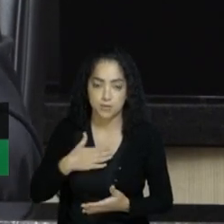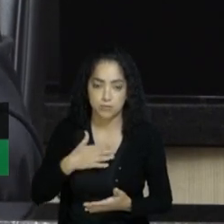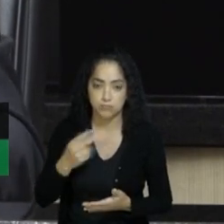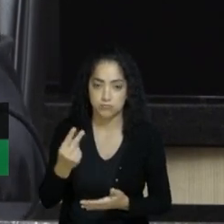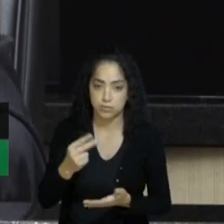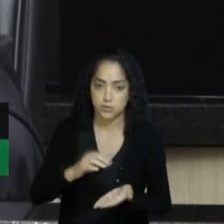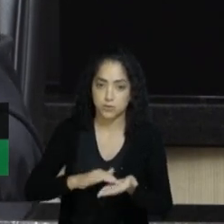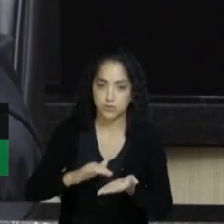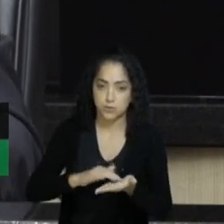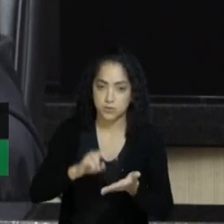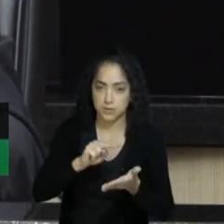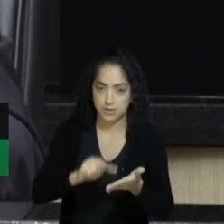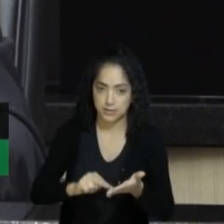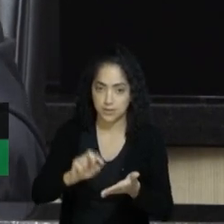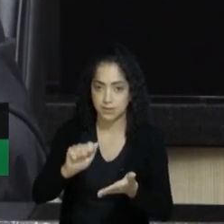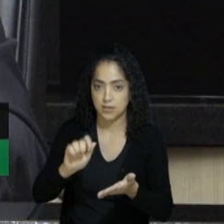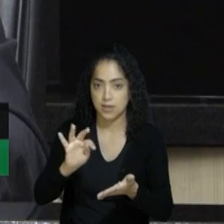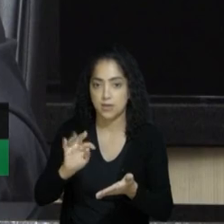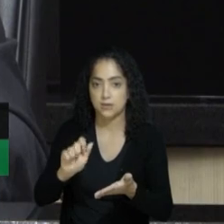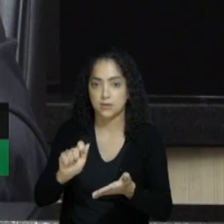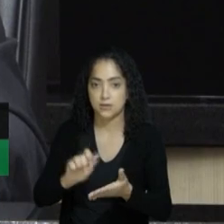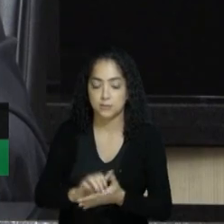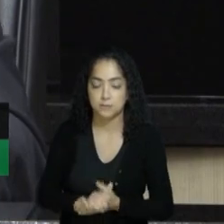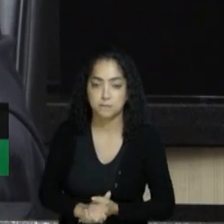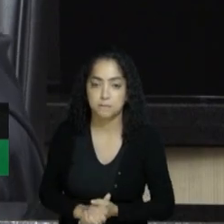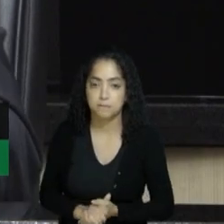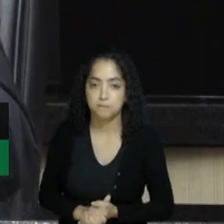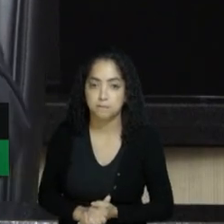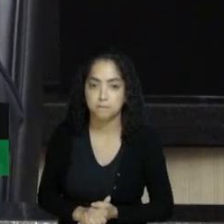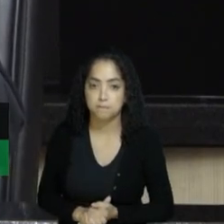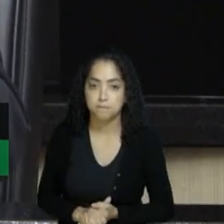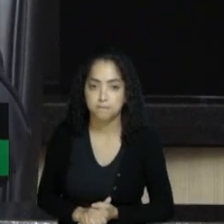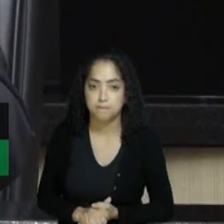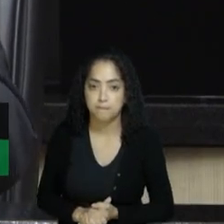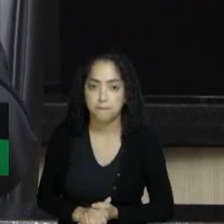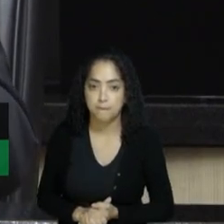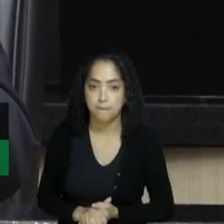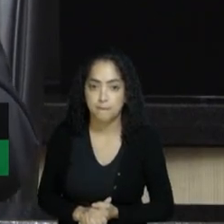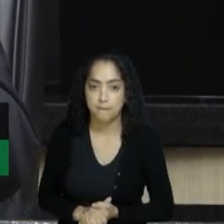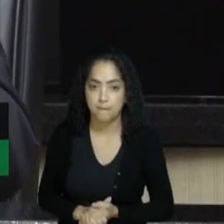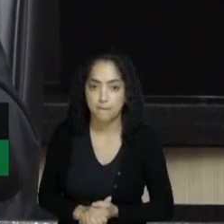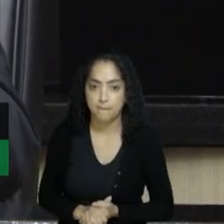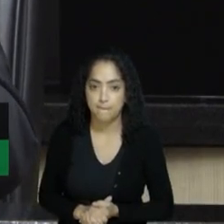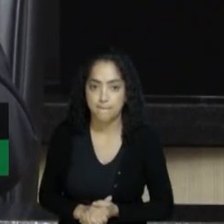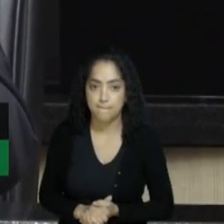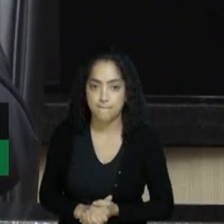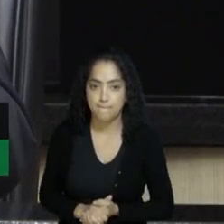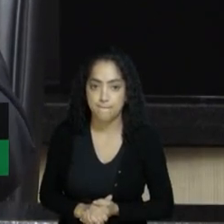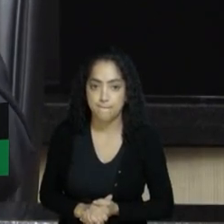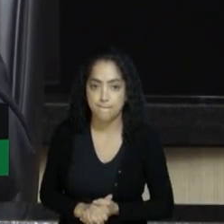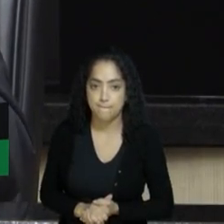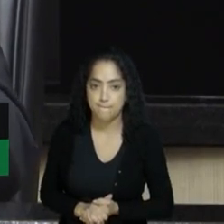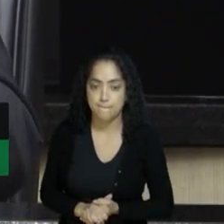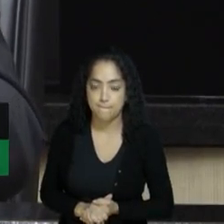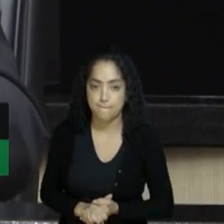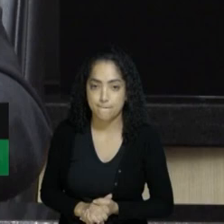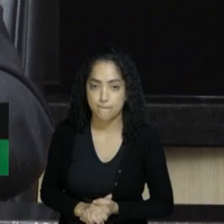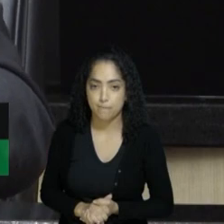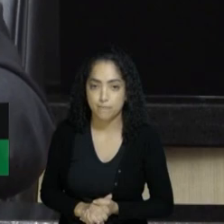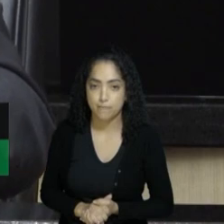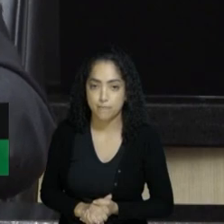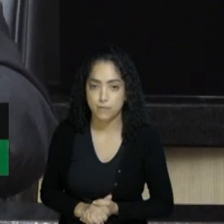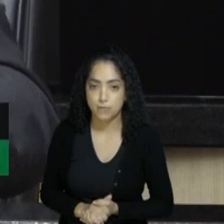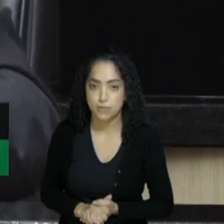segundo secretário, lavrei a presente ata. Senhor deputado, presidente Maurício